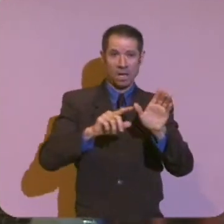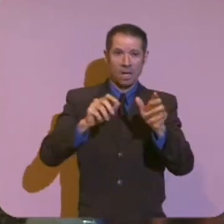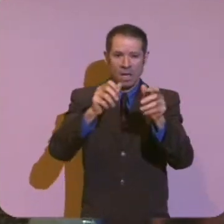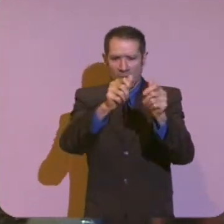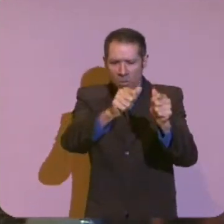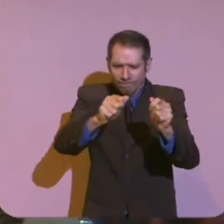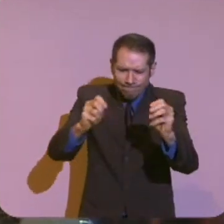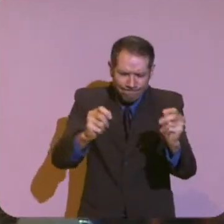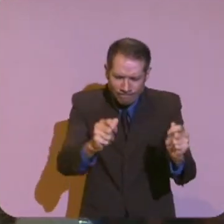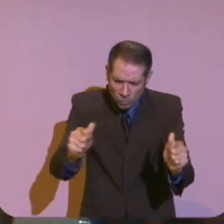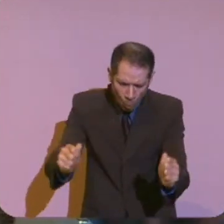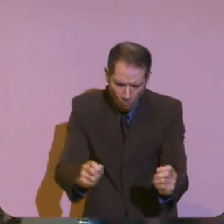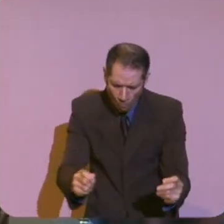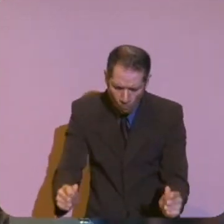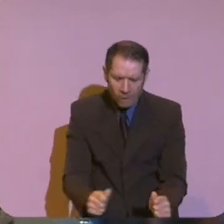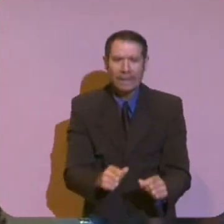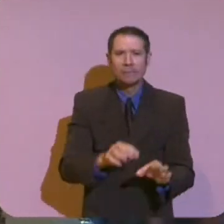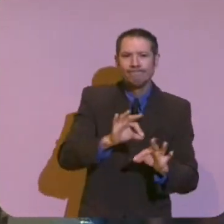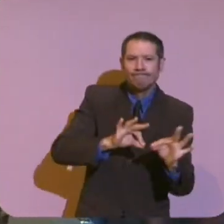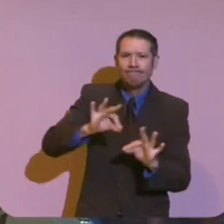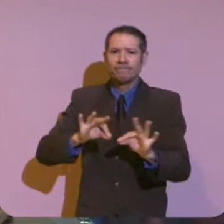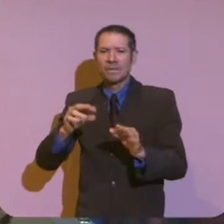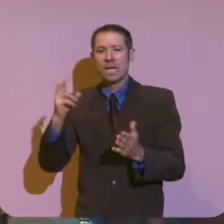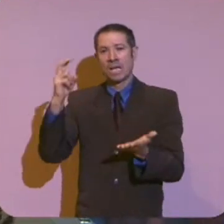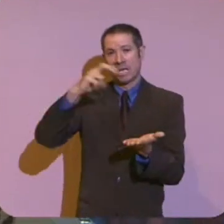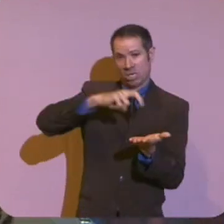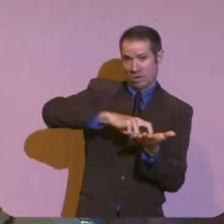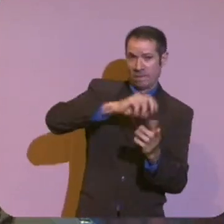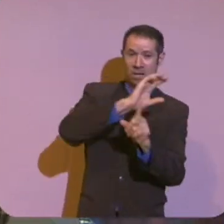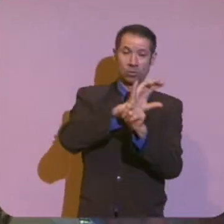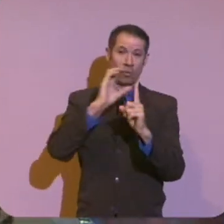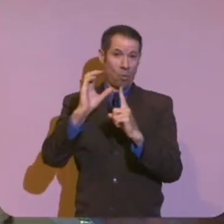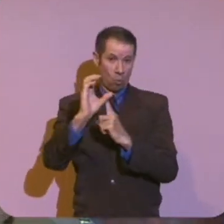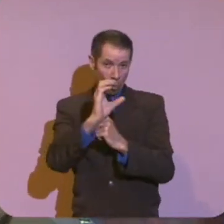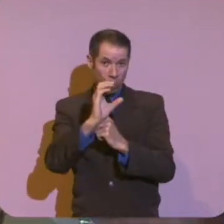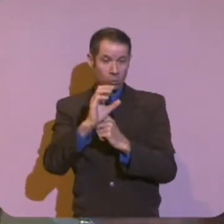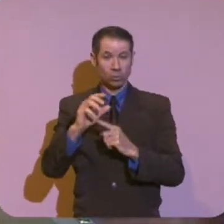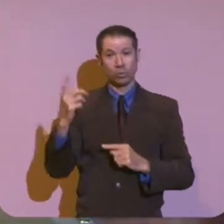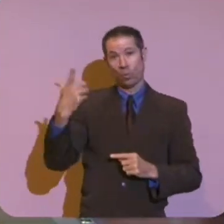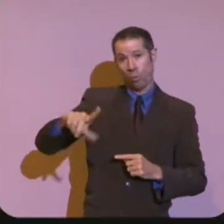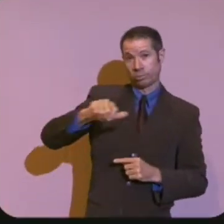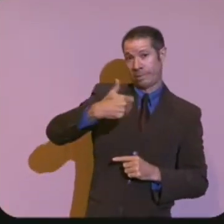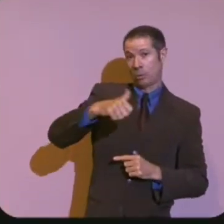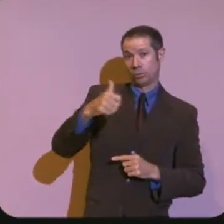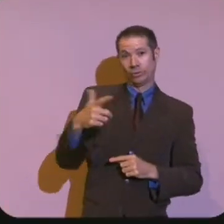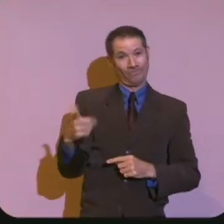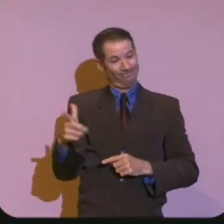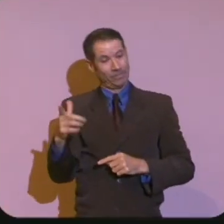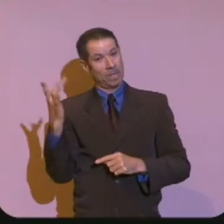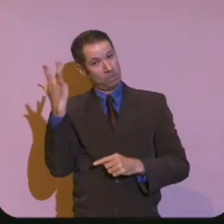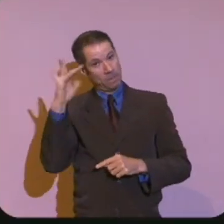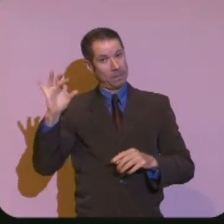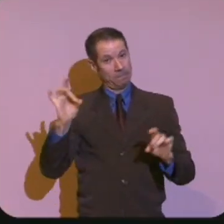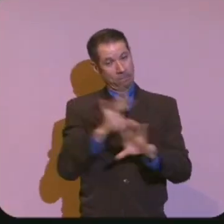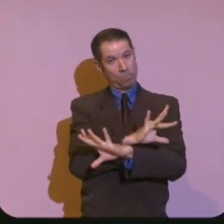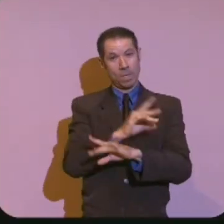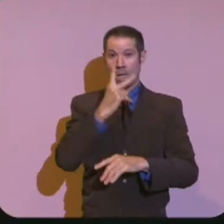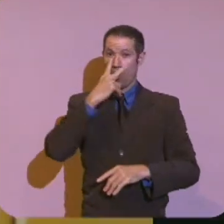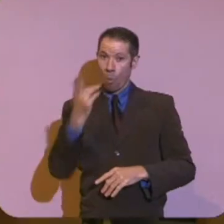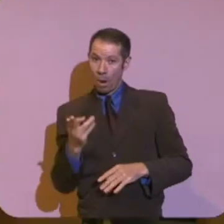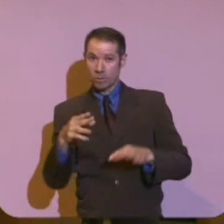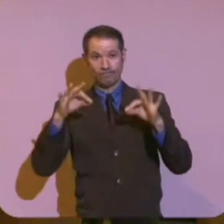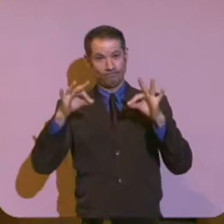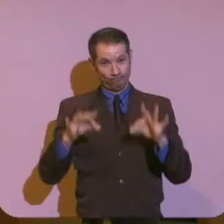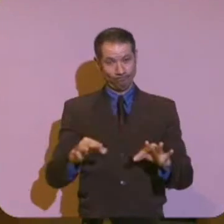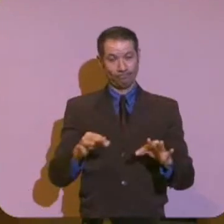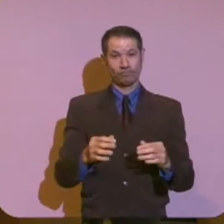trabalhando. Não sei se dá. De manhã, num dos cultos deu, no outro não deu, então não sei se está pronto lá. Eu acho que vai dar, vamos